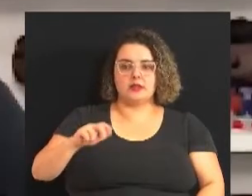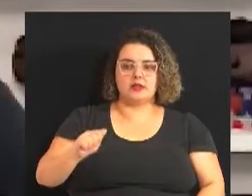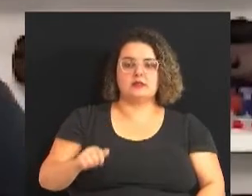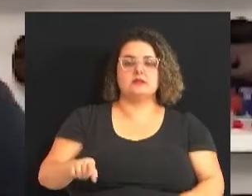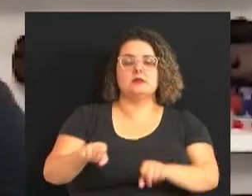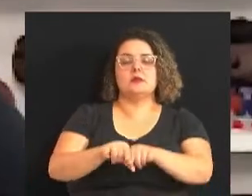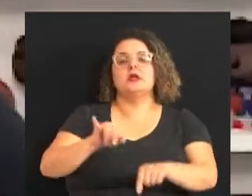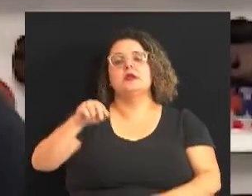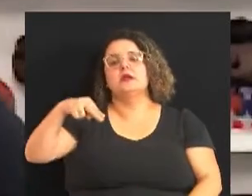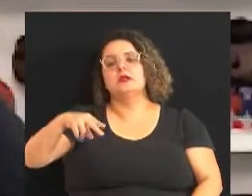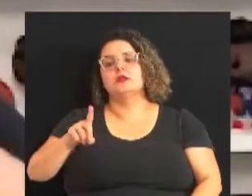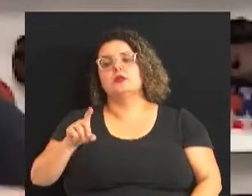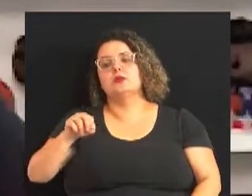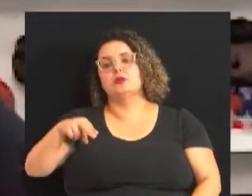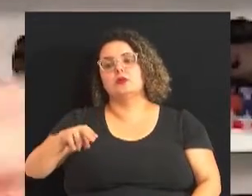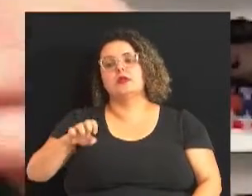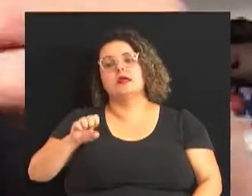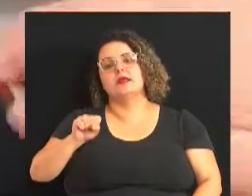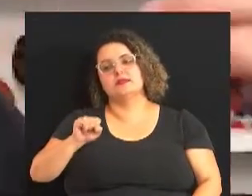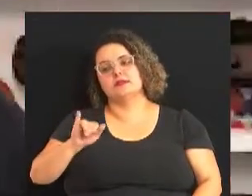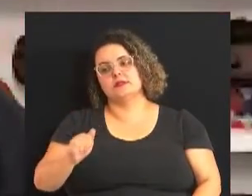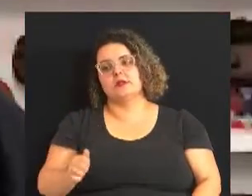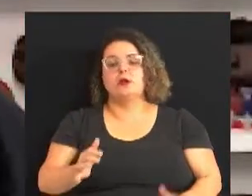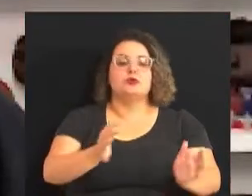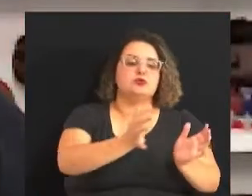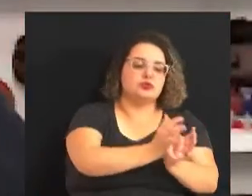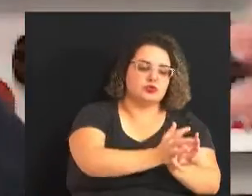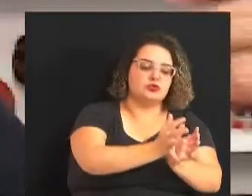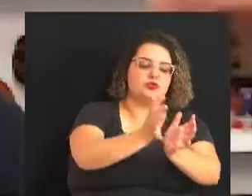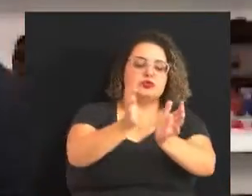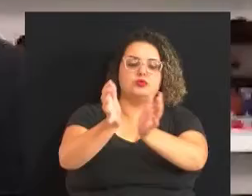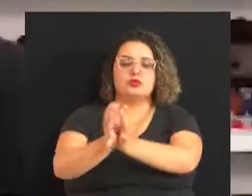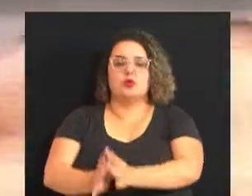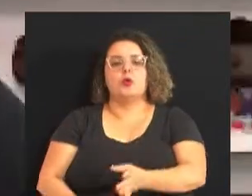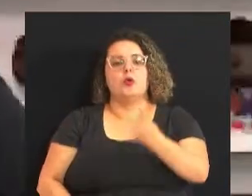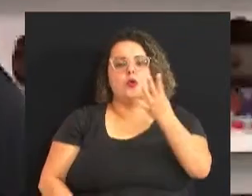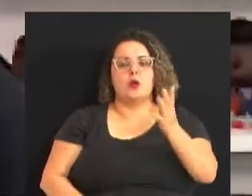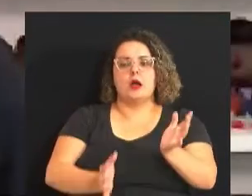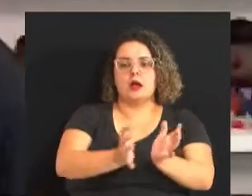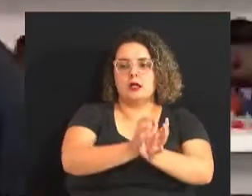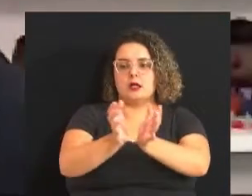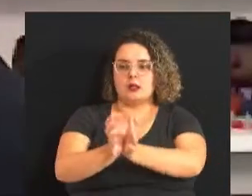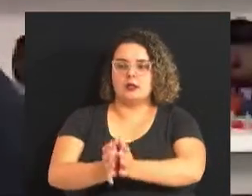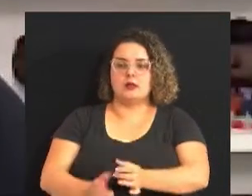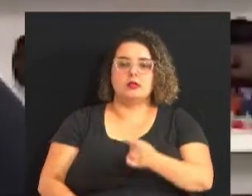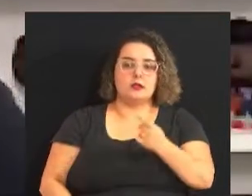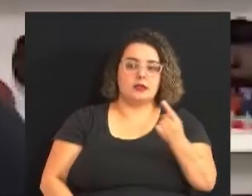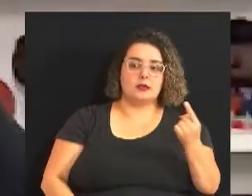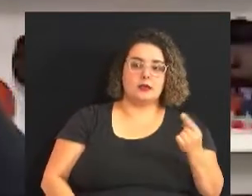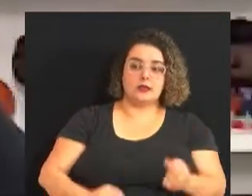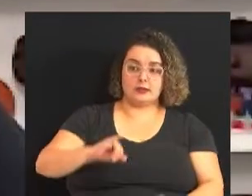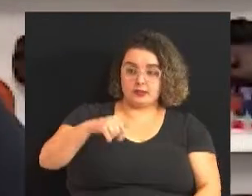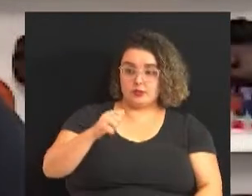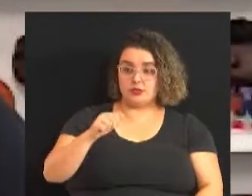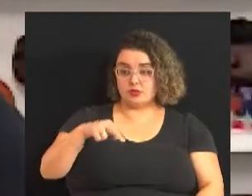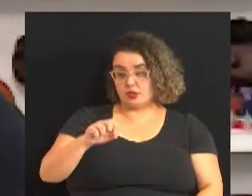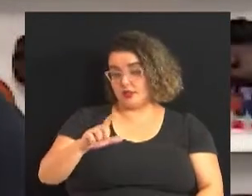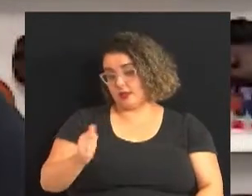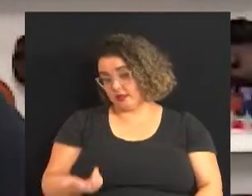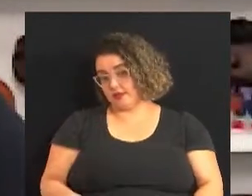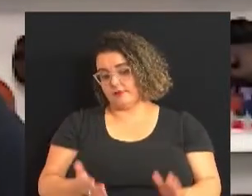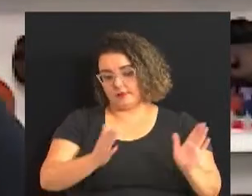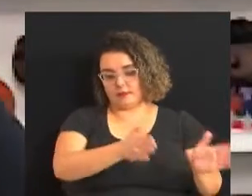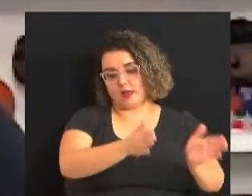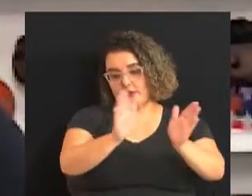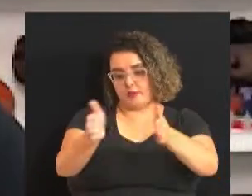essa leitura, né, de grupos com 4 equipes e cada janela, e a gente teve um problema também já